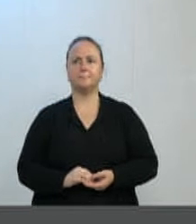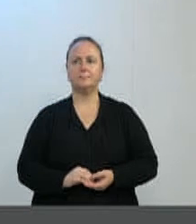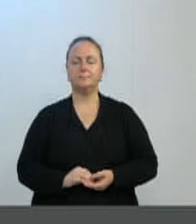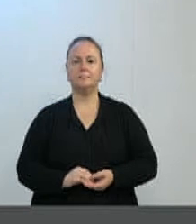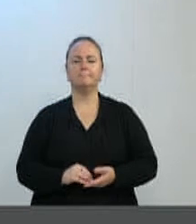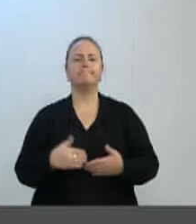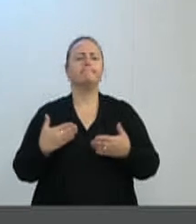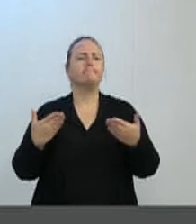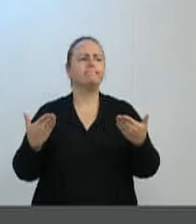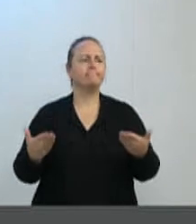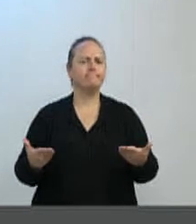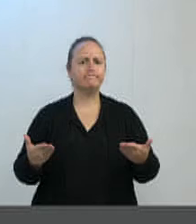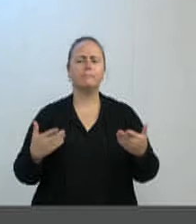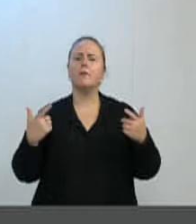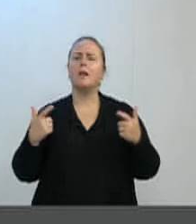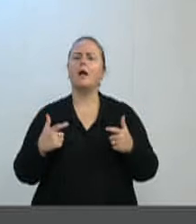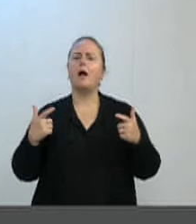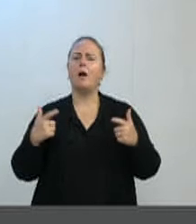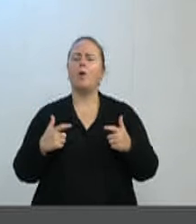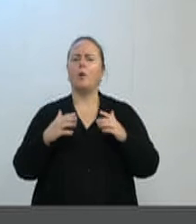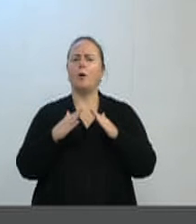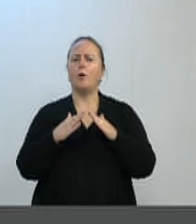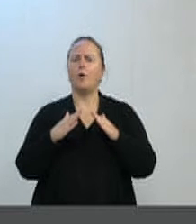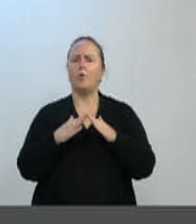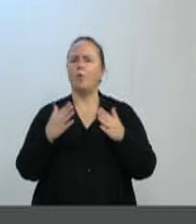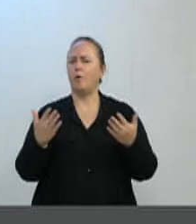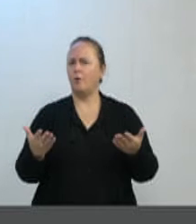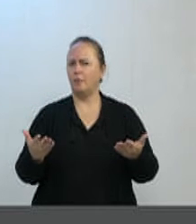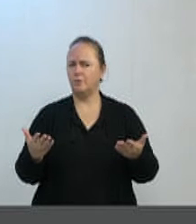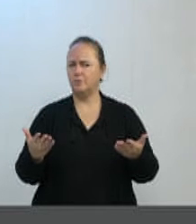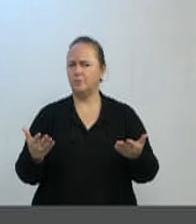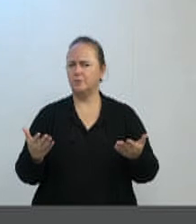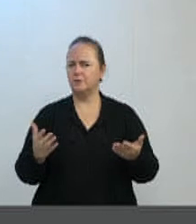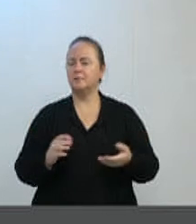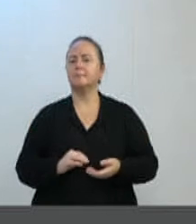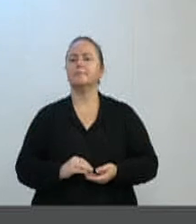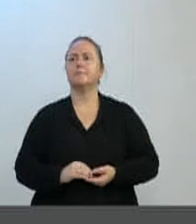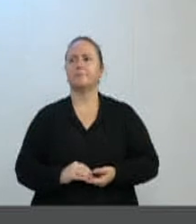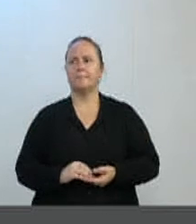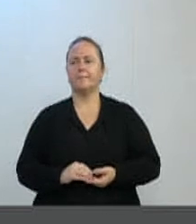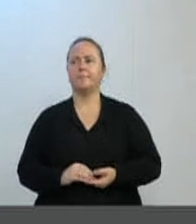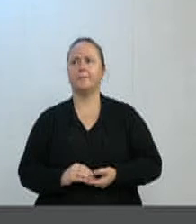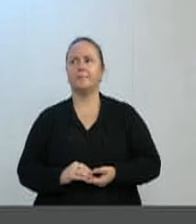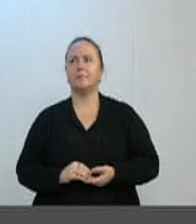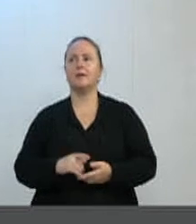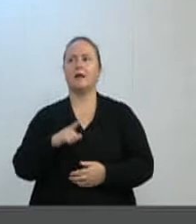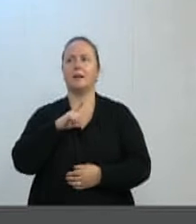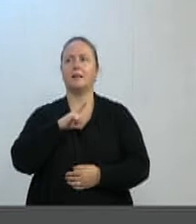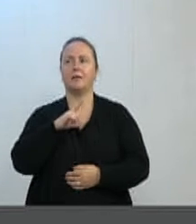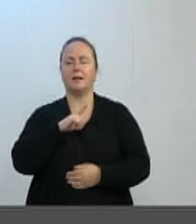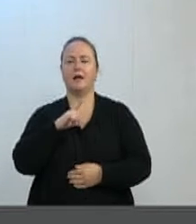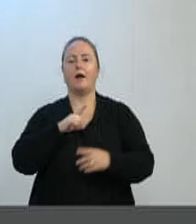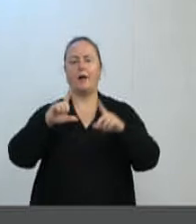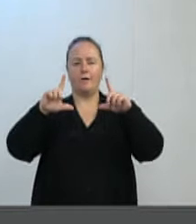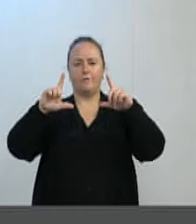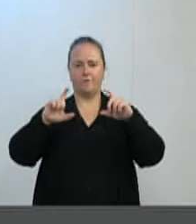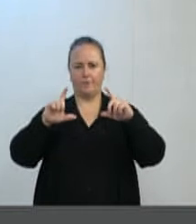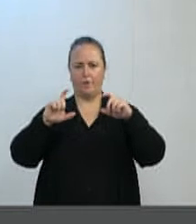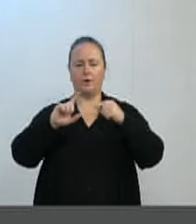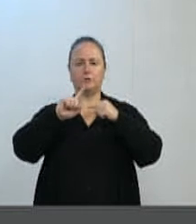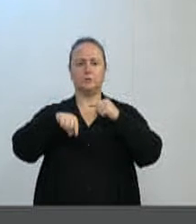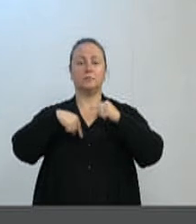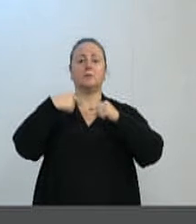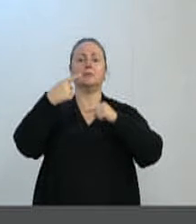foram parar essas casas? Então, eu encontrei uma foto depois,